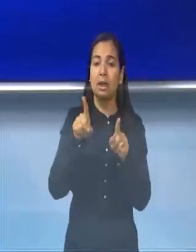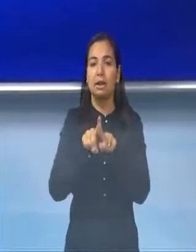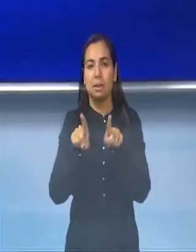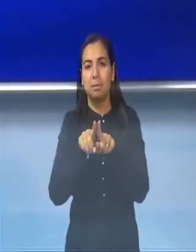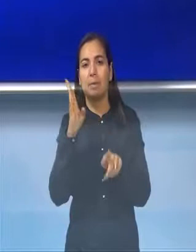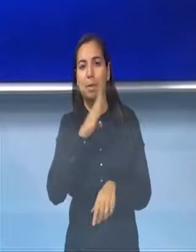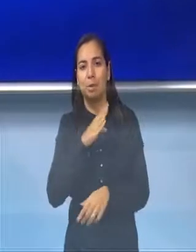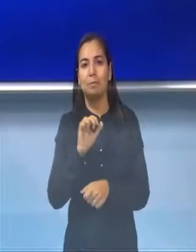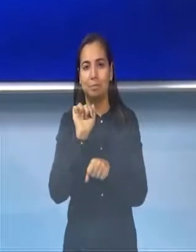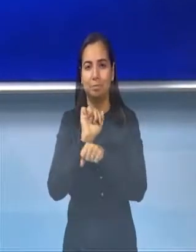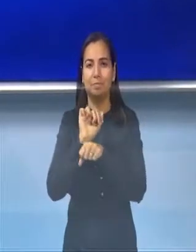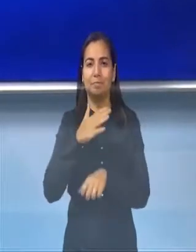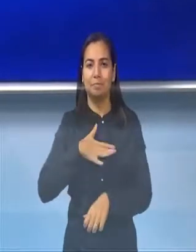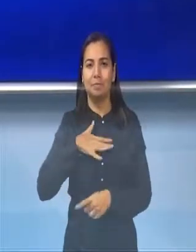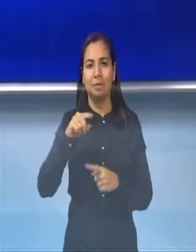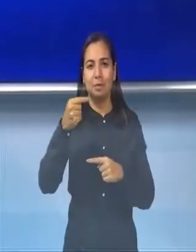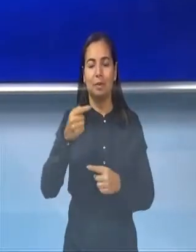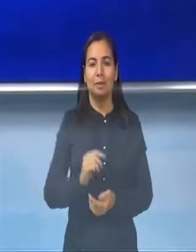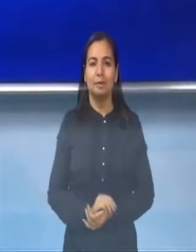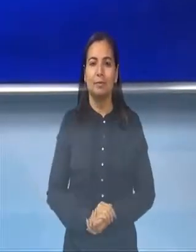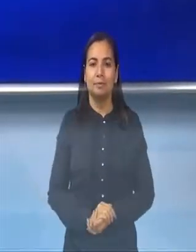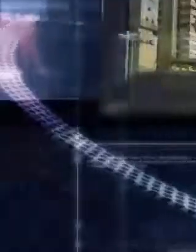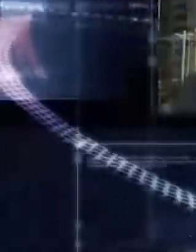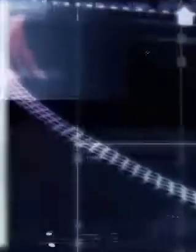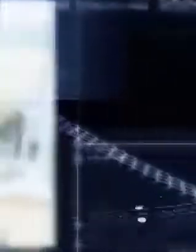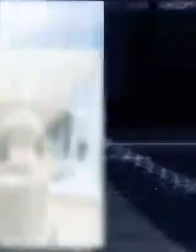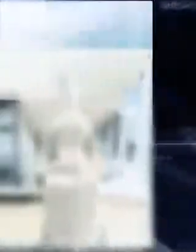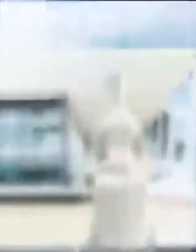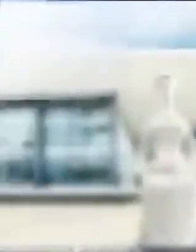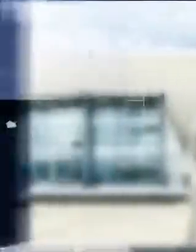instante só, e a gente volta.